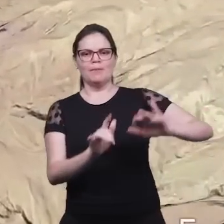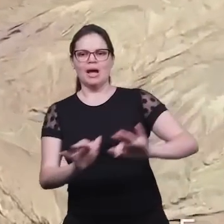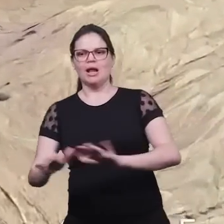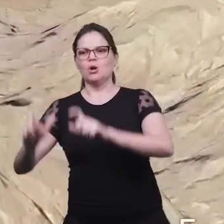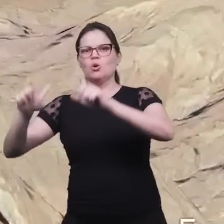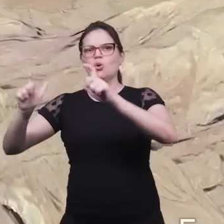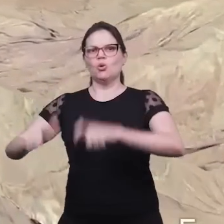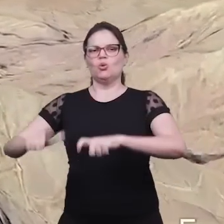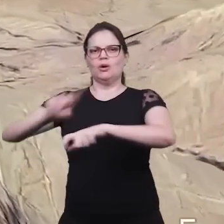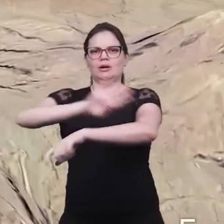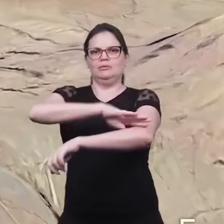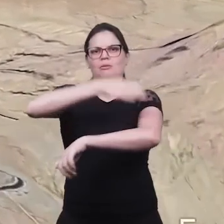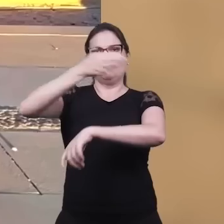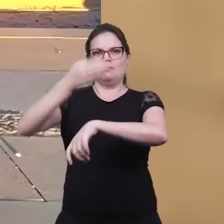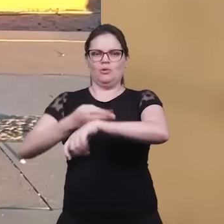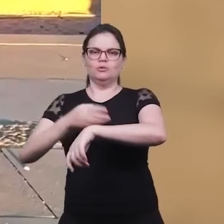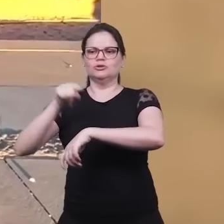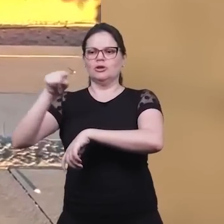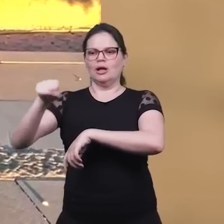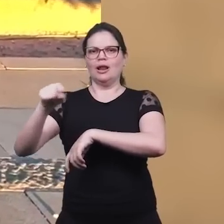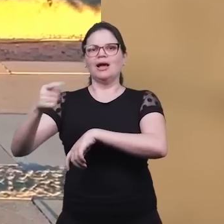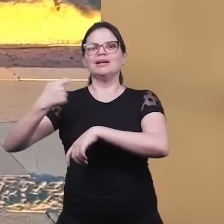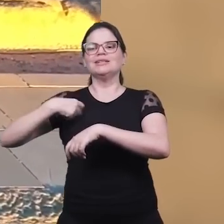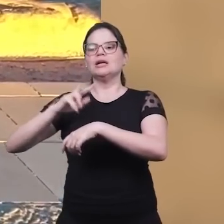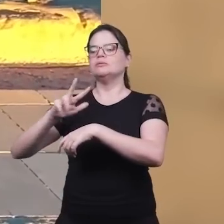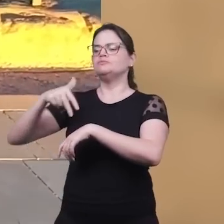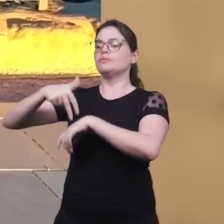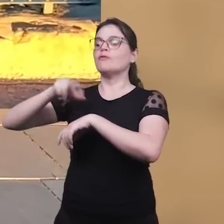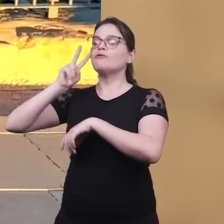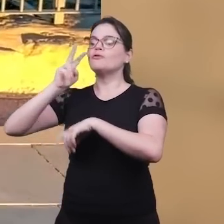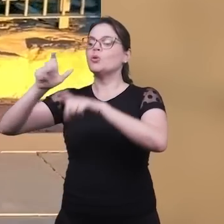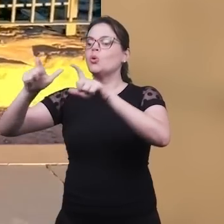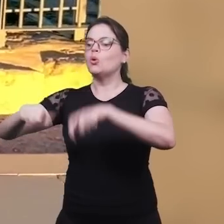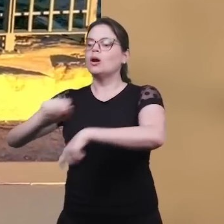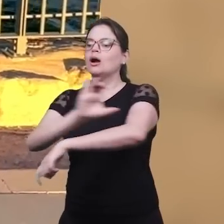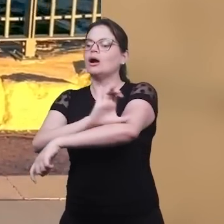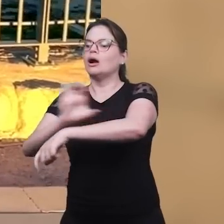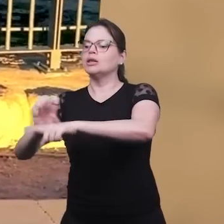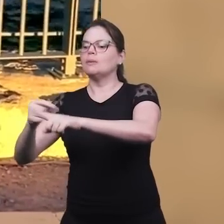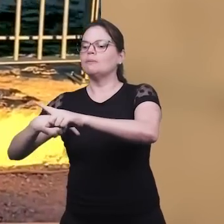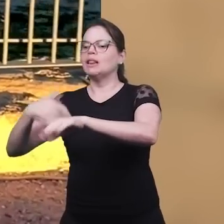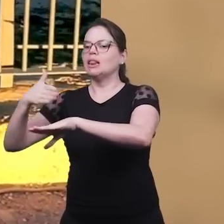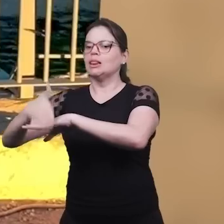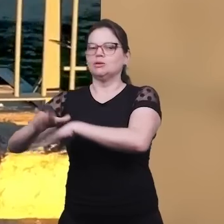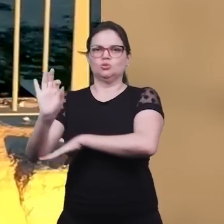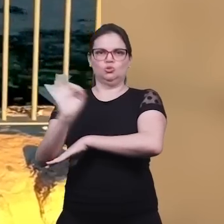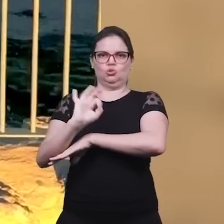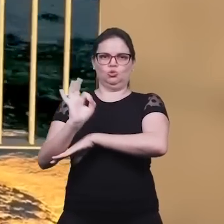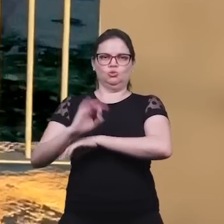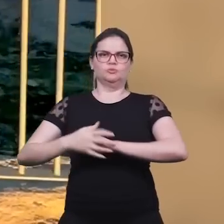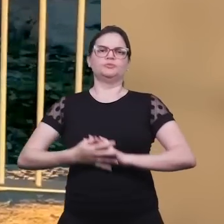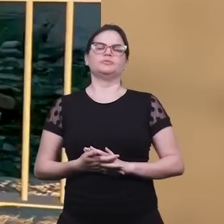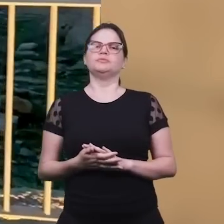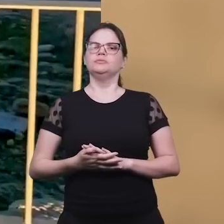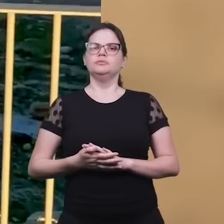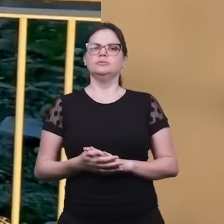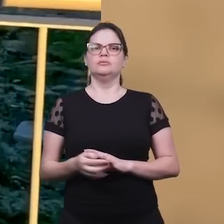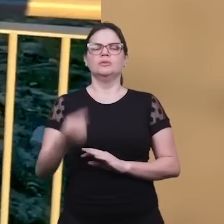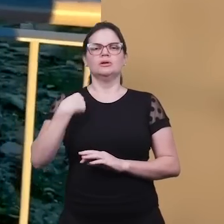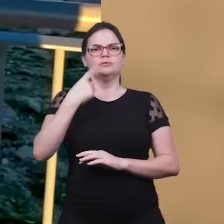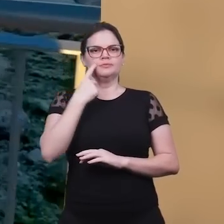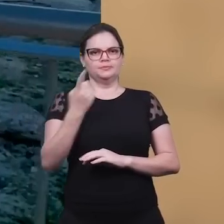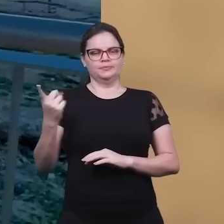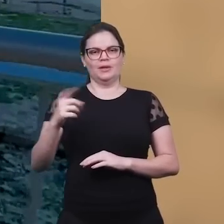viu a terra, mas não entrou nela. Estamos aqui com o Samuel. O